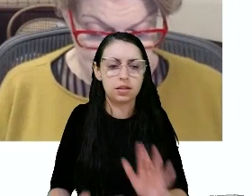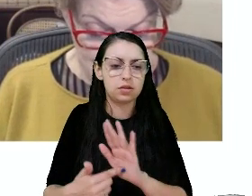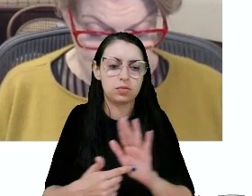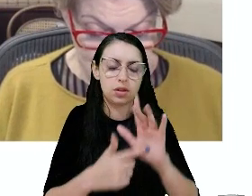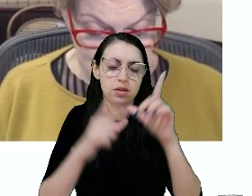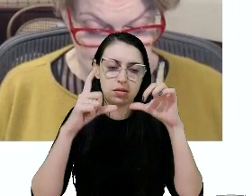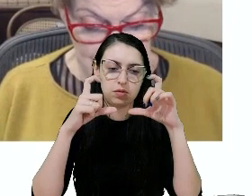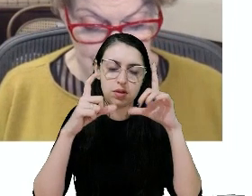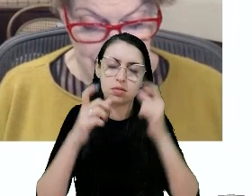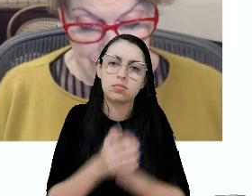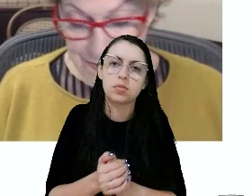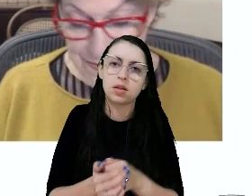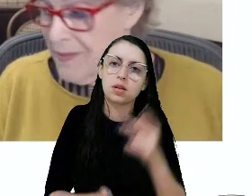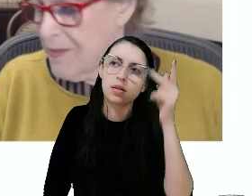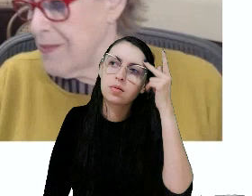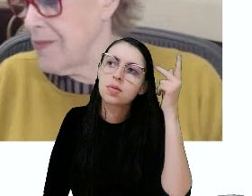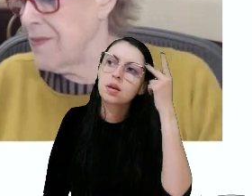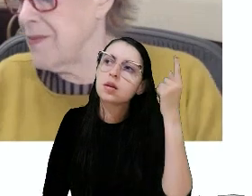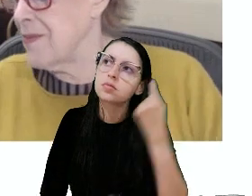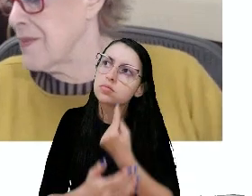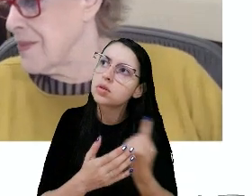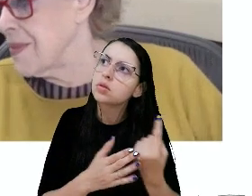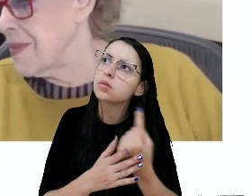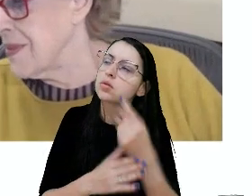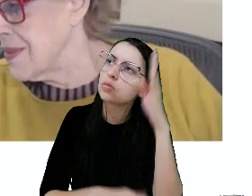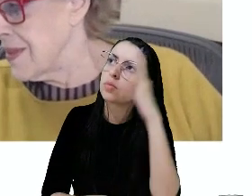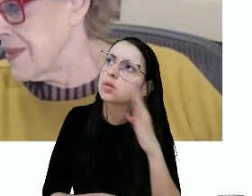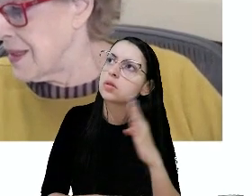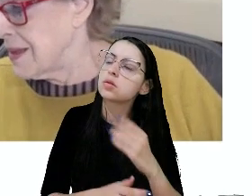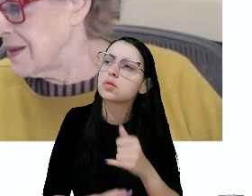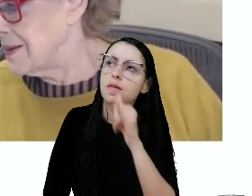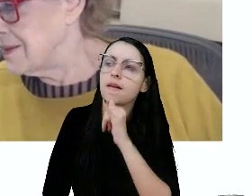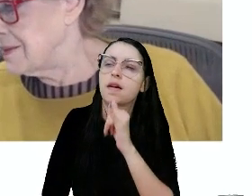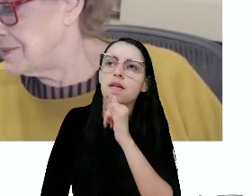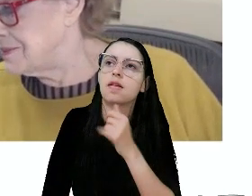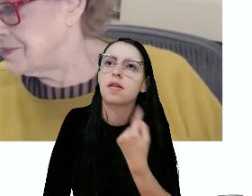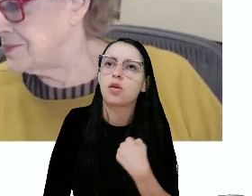Vocês mostraram aqui algumas fotos, que nos fez lembrar de alguns lugares que eu passei no Brasil,